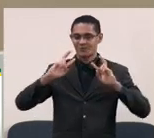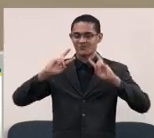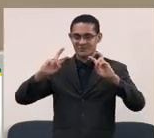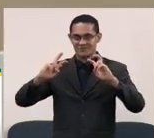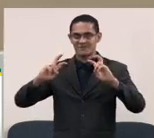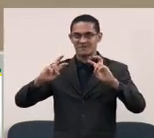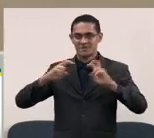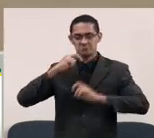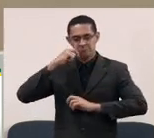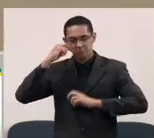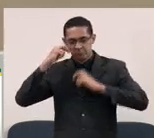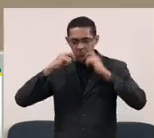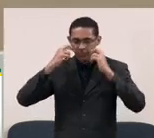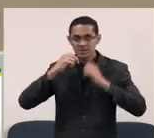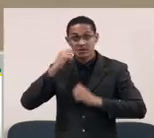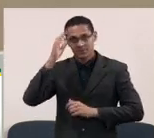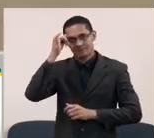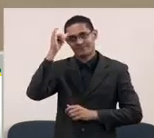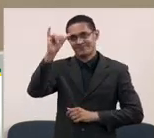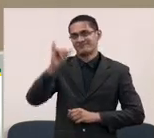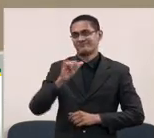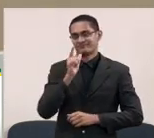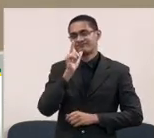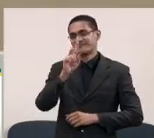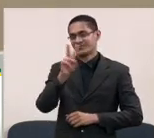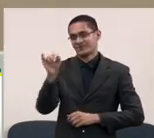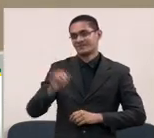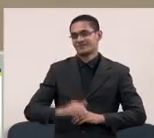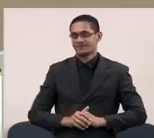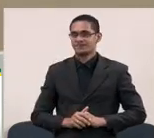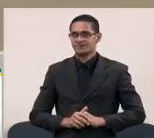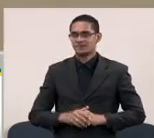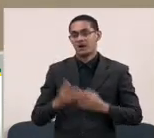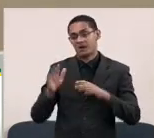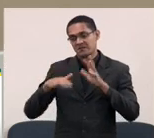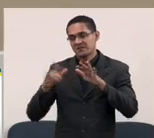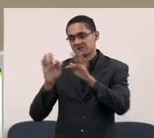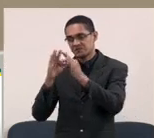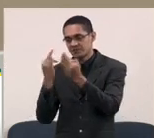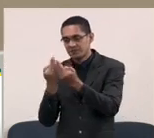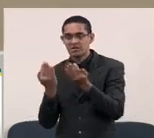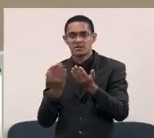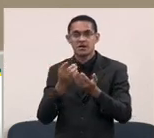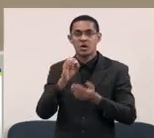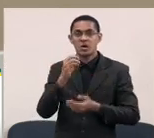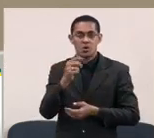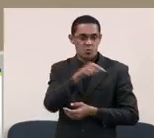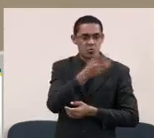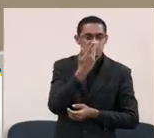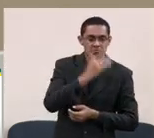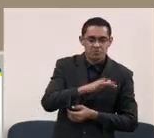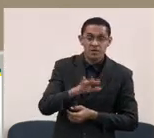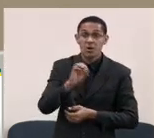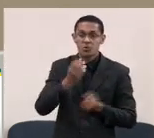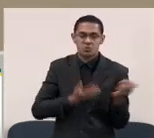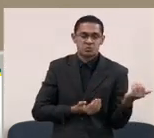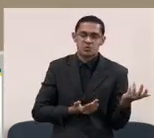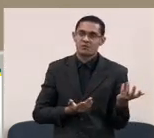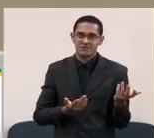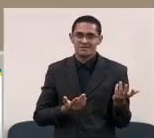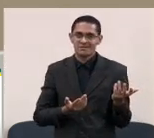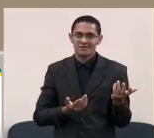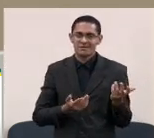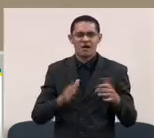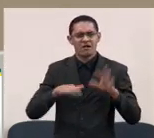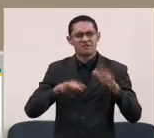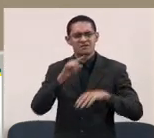menos constrangido, tanto em relação aos seus familiares, quanto à própria criança, à própria adolescente. Aí muitos podem